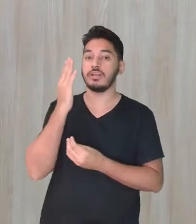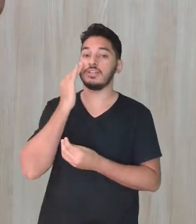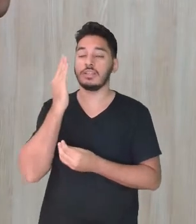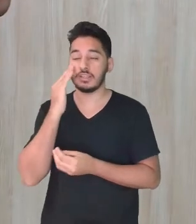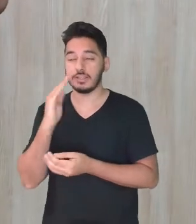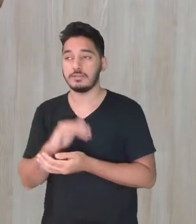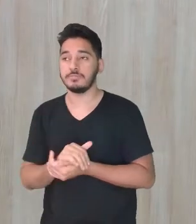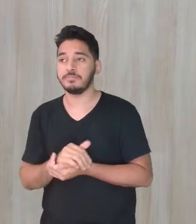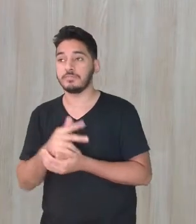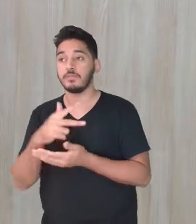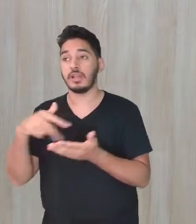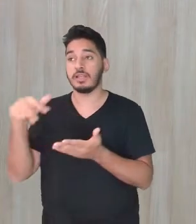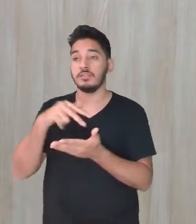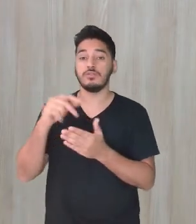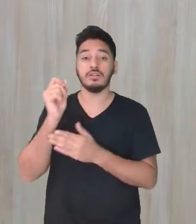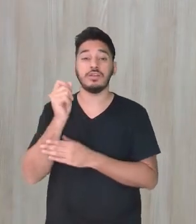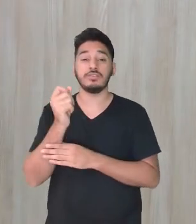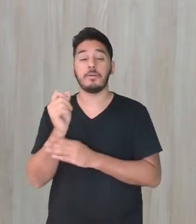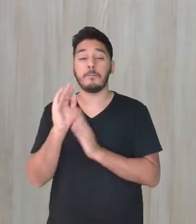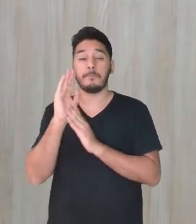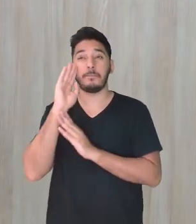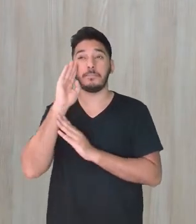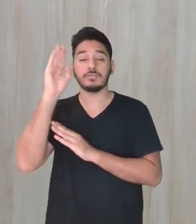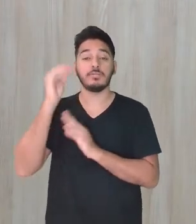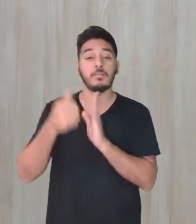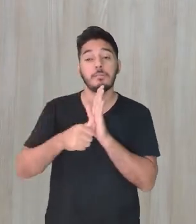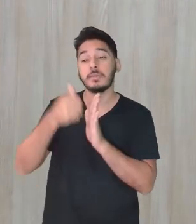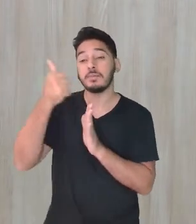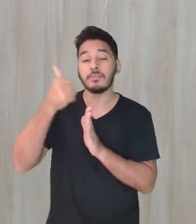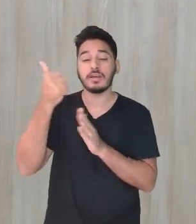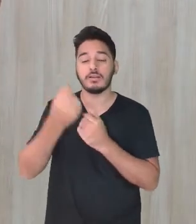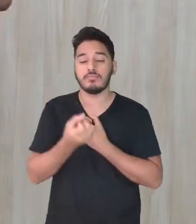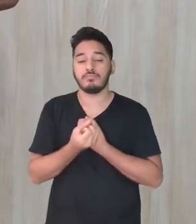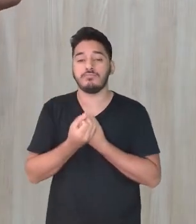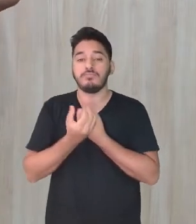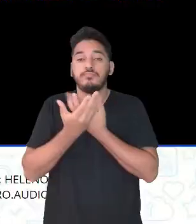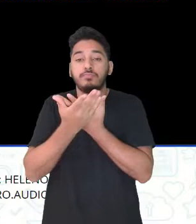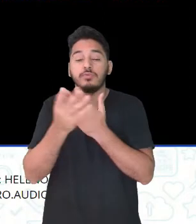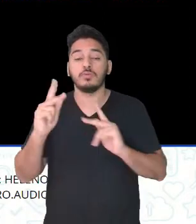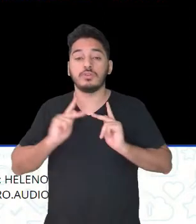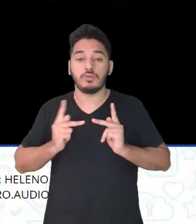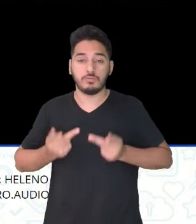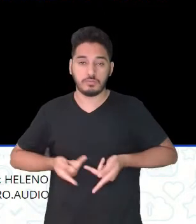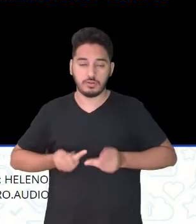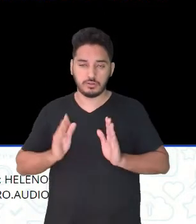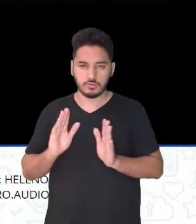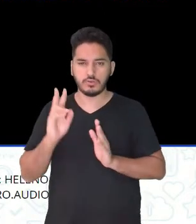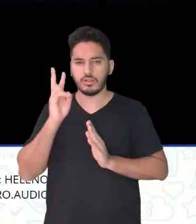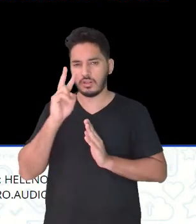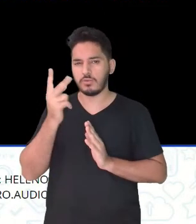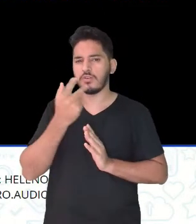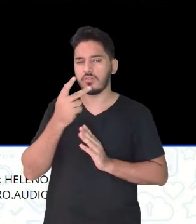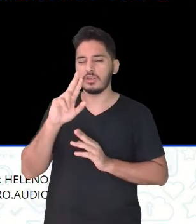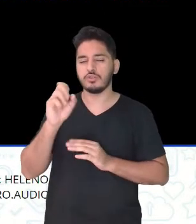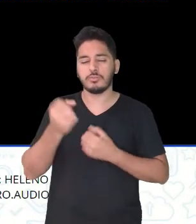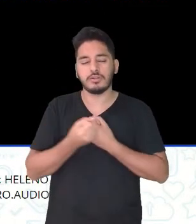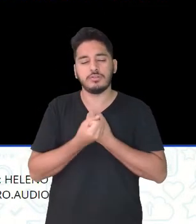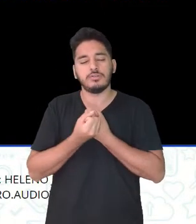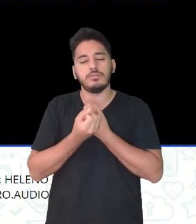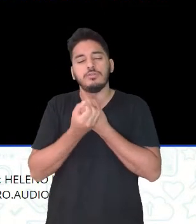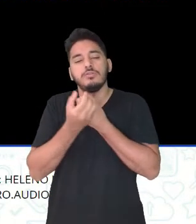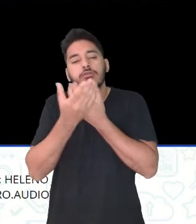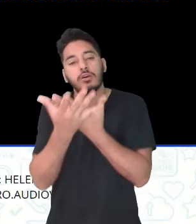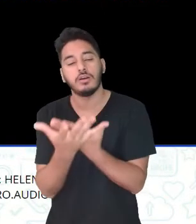ó, a dança foi uma das primeiras manifestações expressivas do ser humano. Então lembra que eu falei aí de expressão,